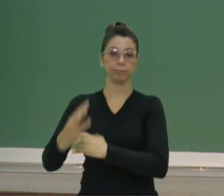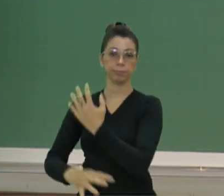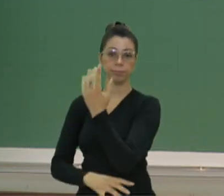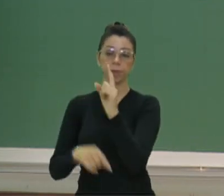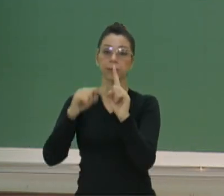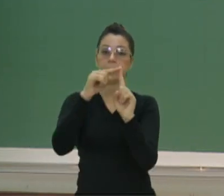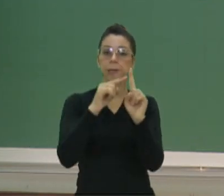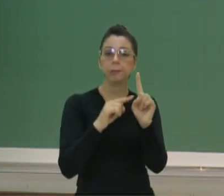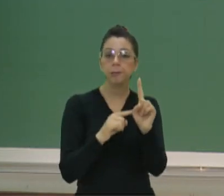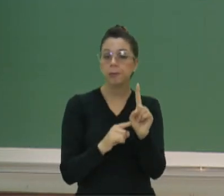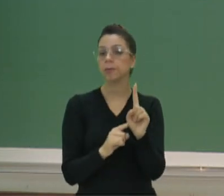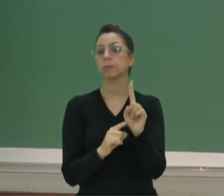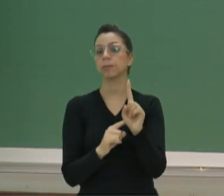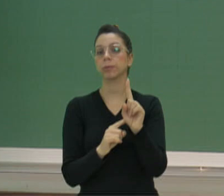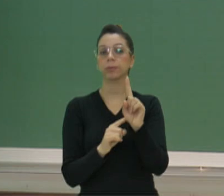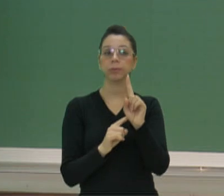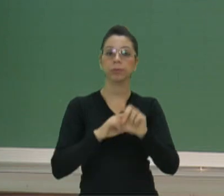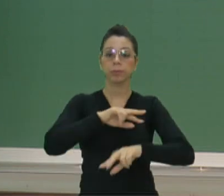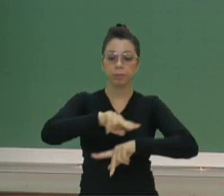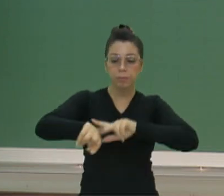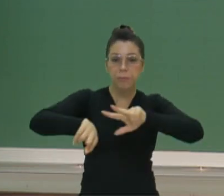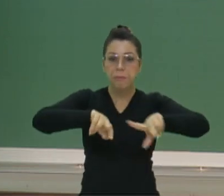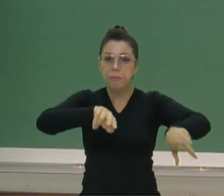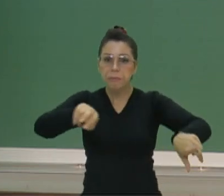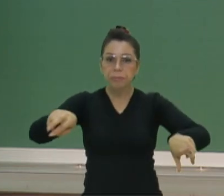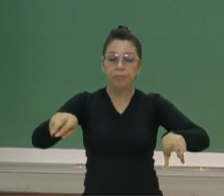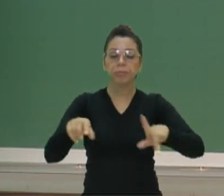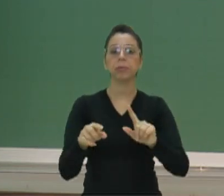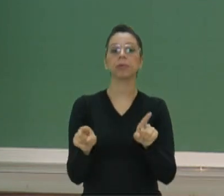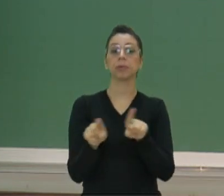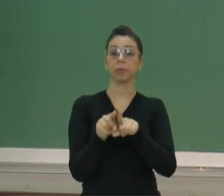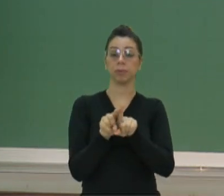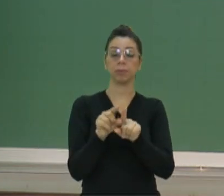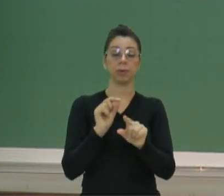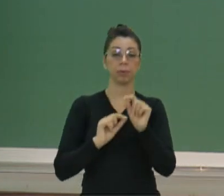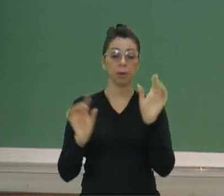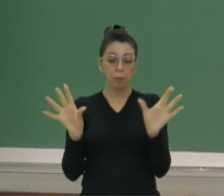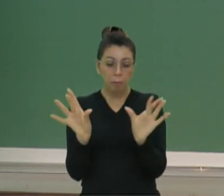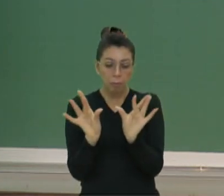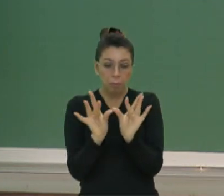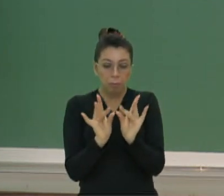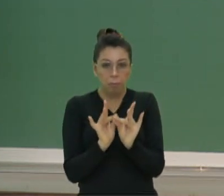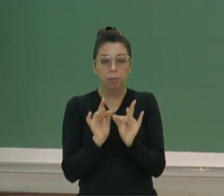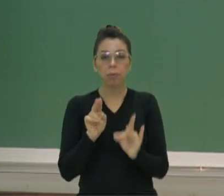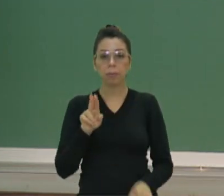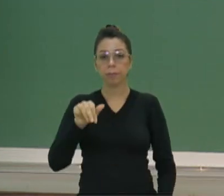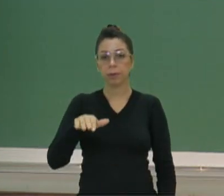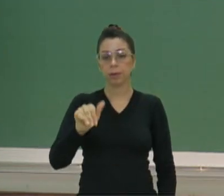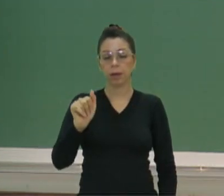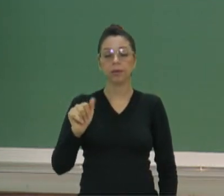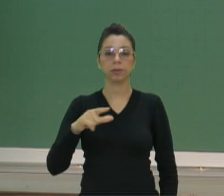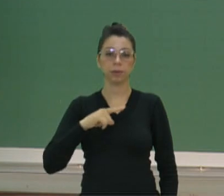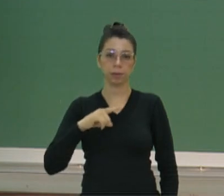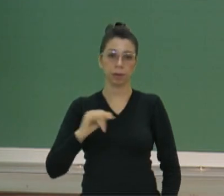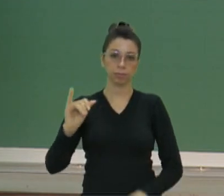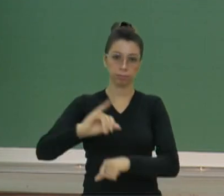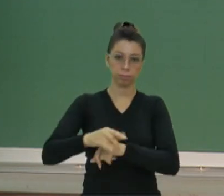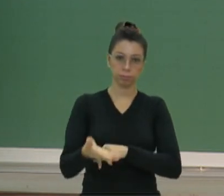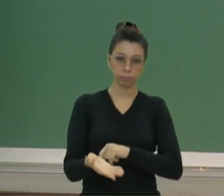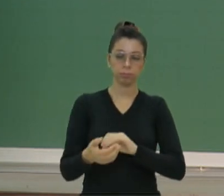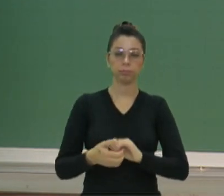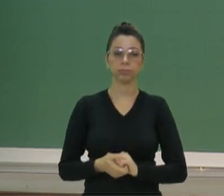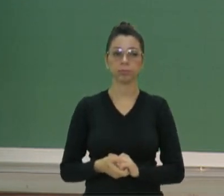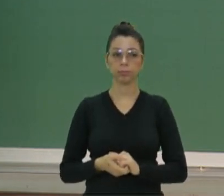manifestações vegetais e dentro dessa concentração vegetal, logicamente, umidade concentrada. Aliando a isso, dentro